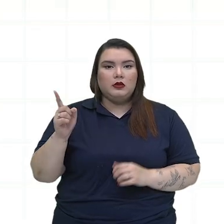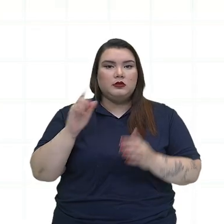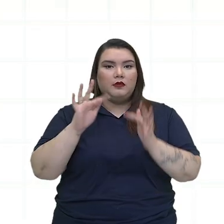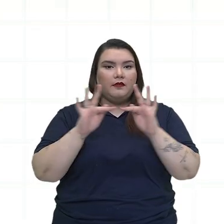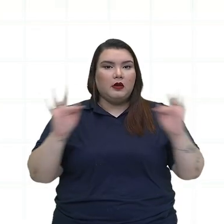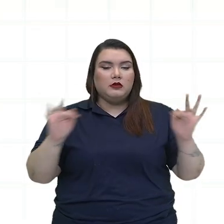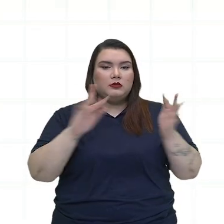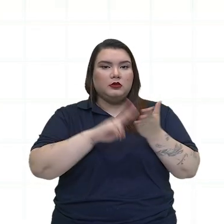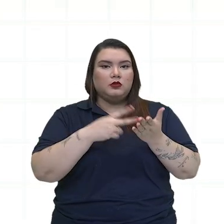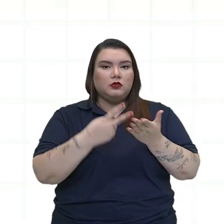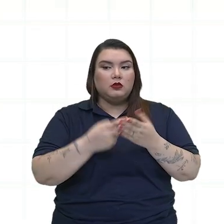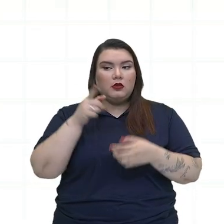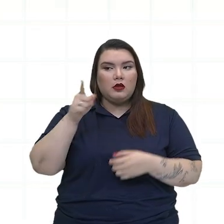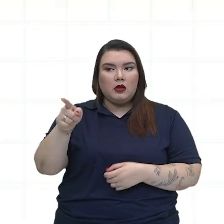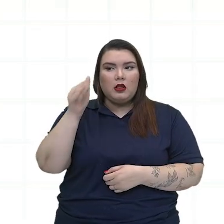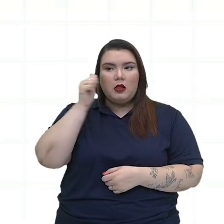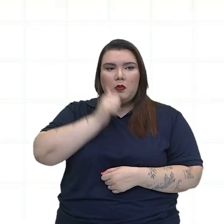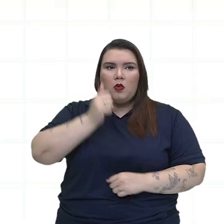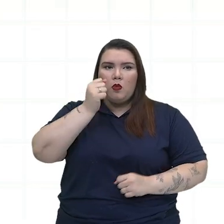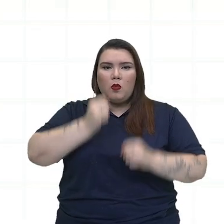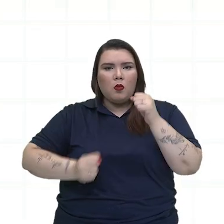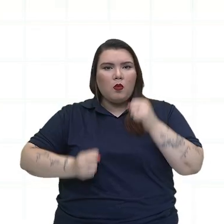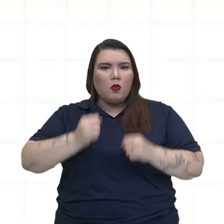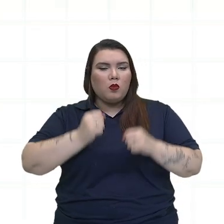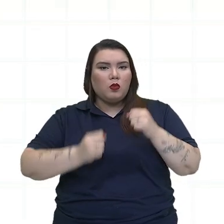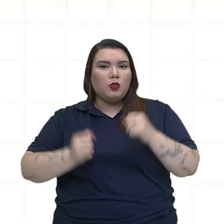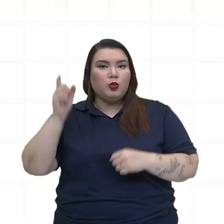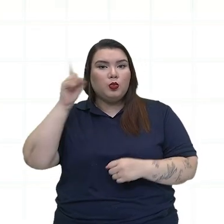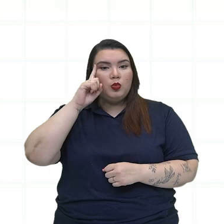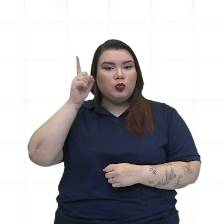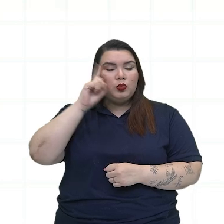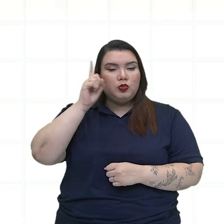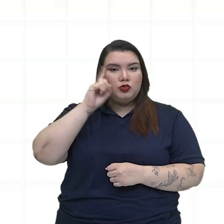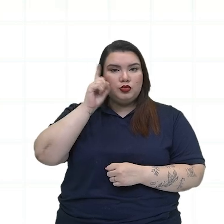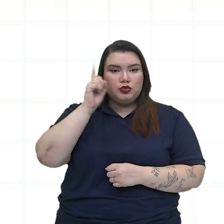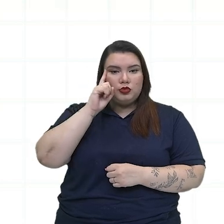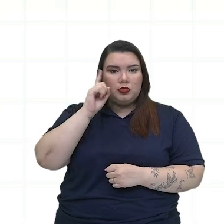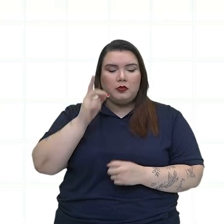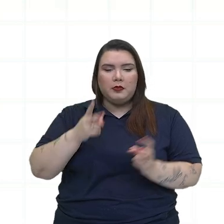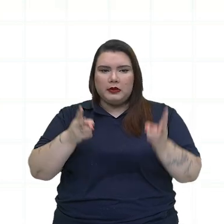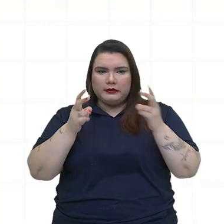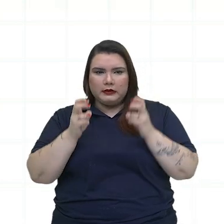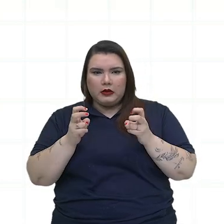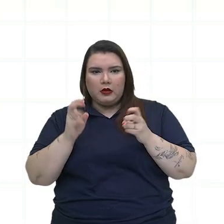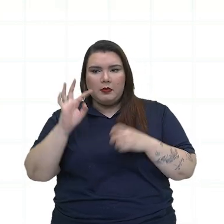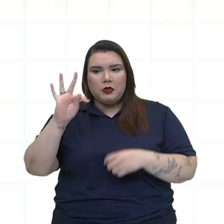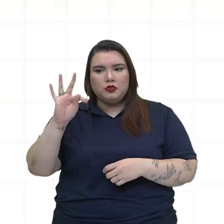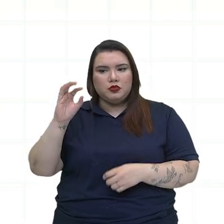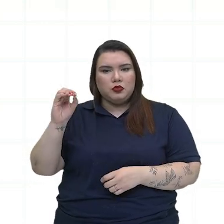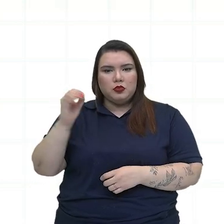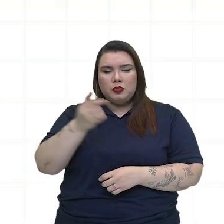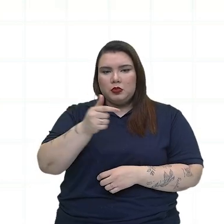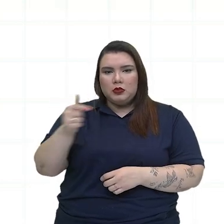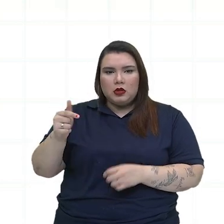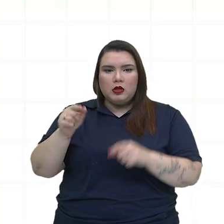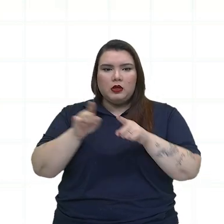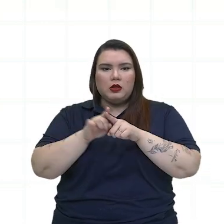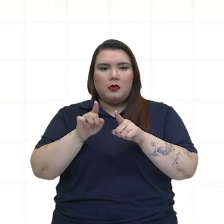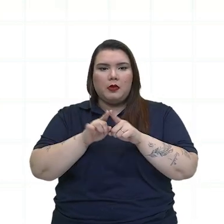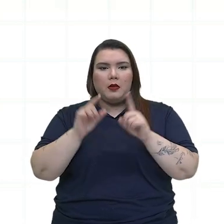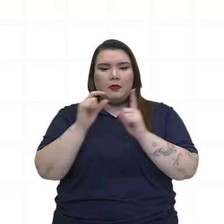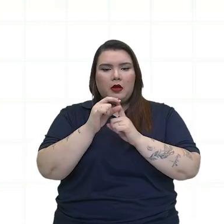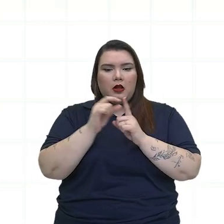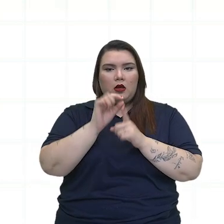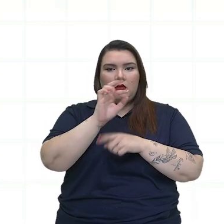Ela corre todos os dias. Vocês viram que aqui, ó, ele tá sem o to e ele tá com esse